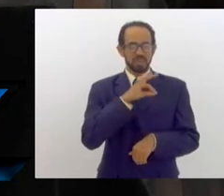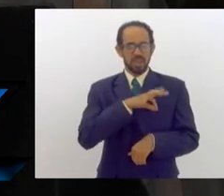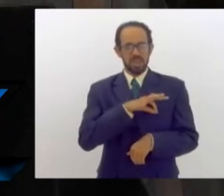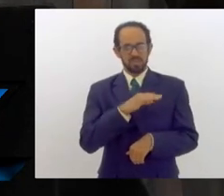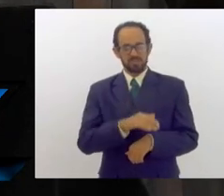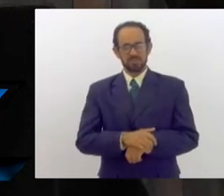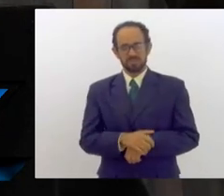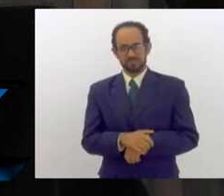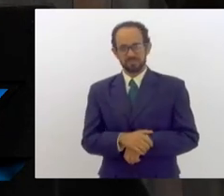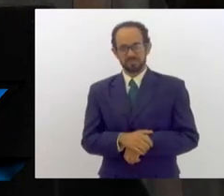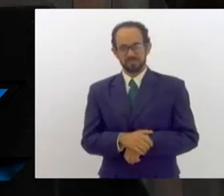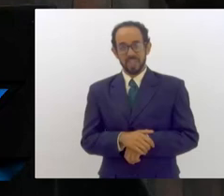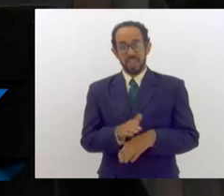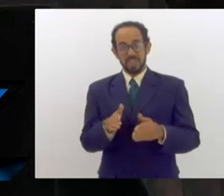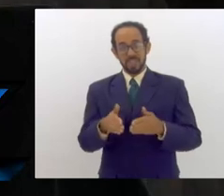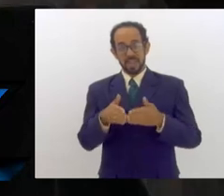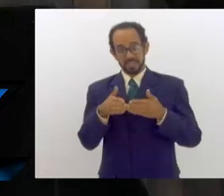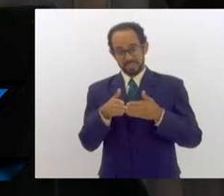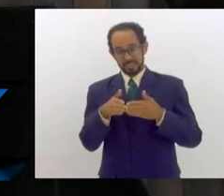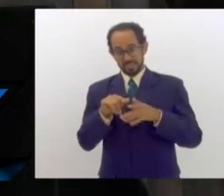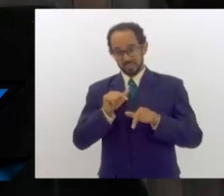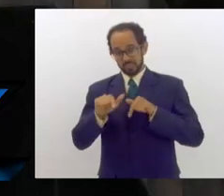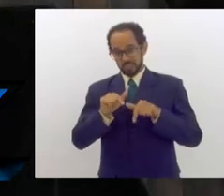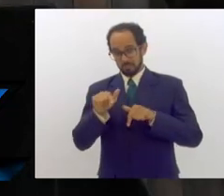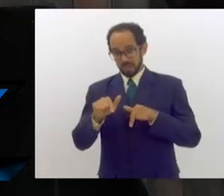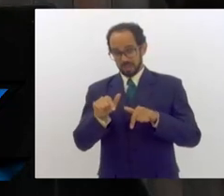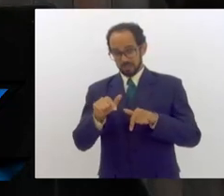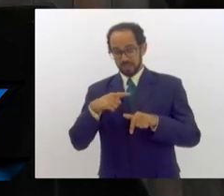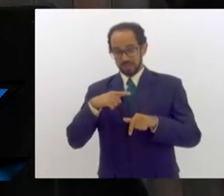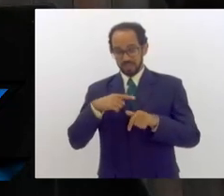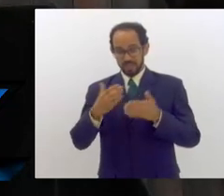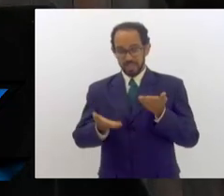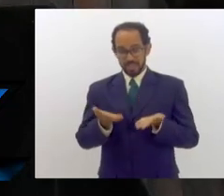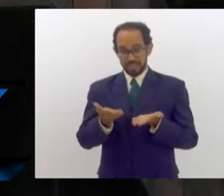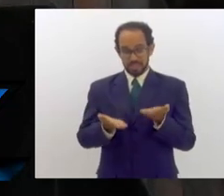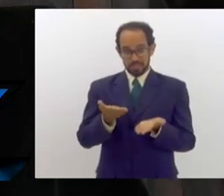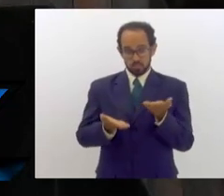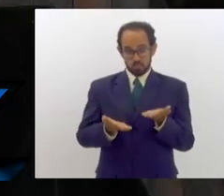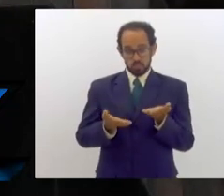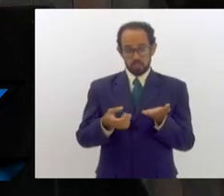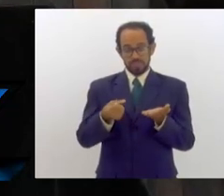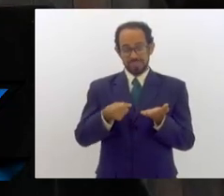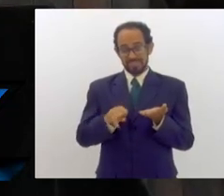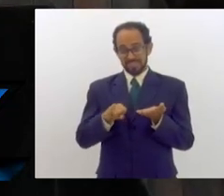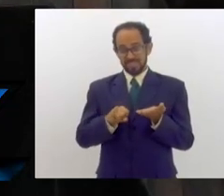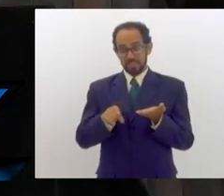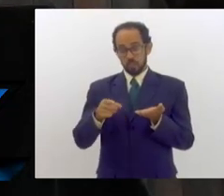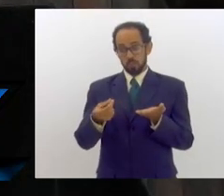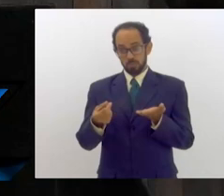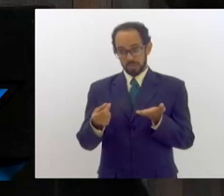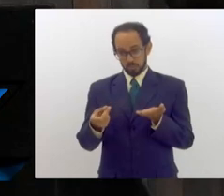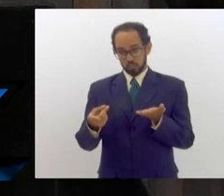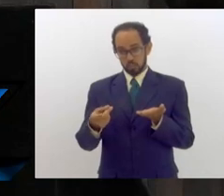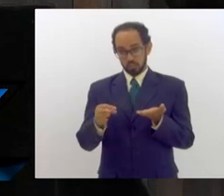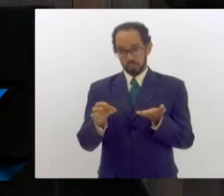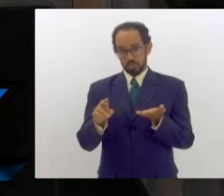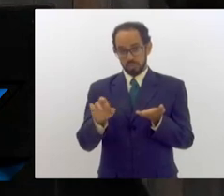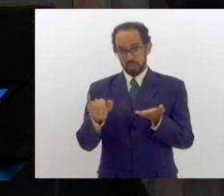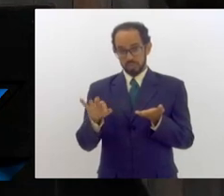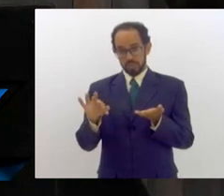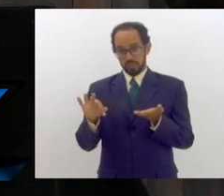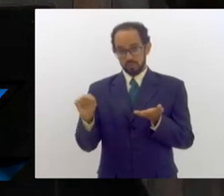e a concessão ela só tem equilíbrio se o preço da tarifa